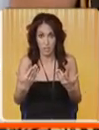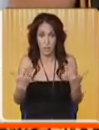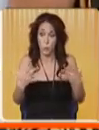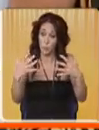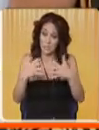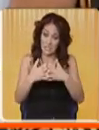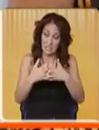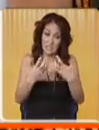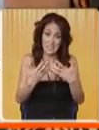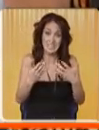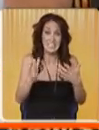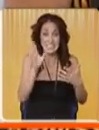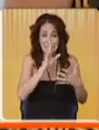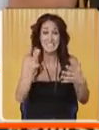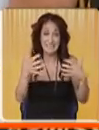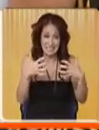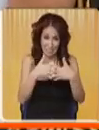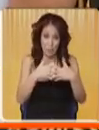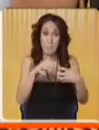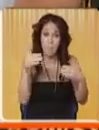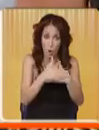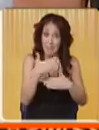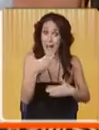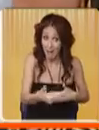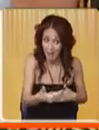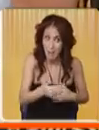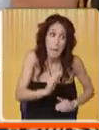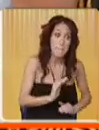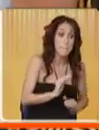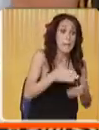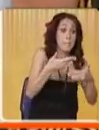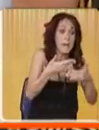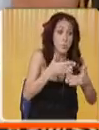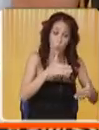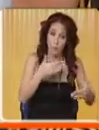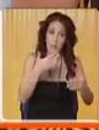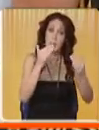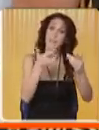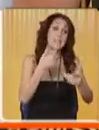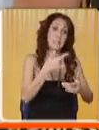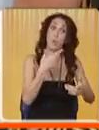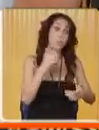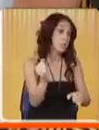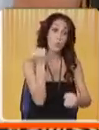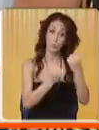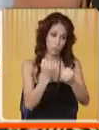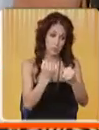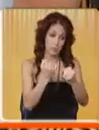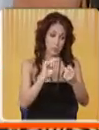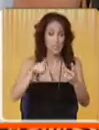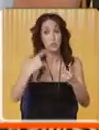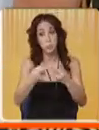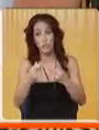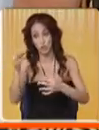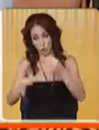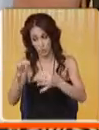os acidentes que resultem em mortes possam, de facto, primeiro produzir a inibição de condução e depois, em